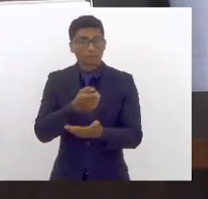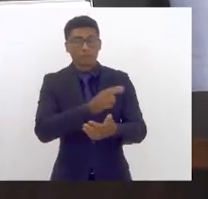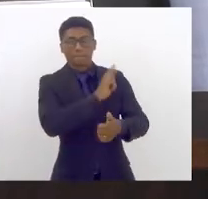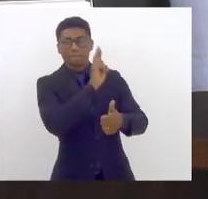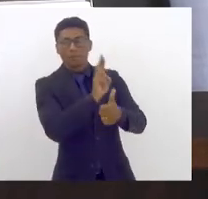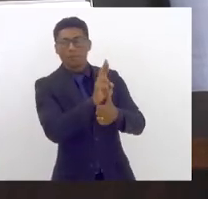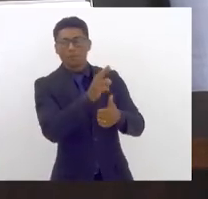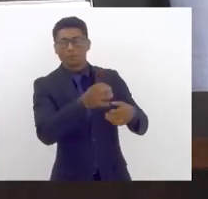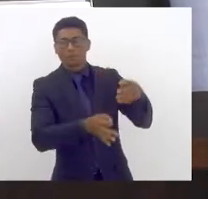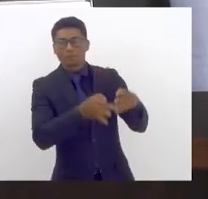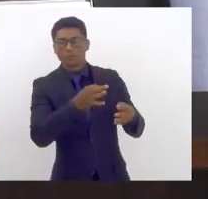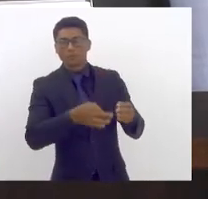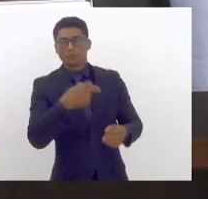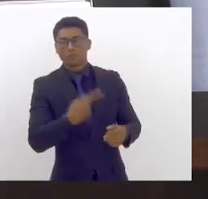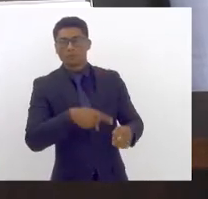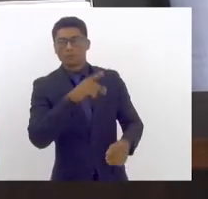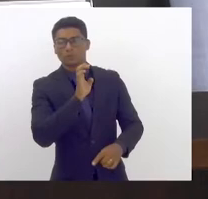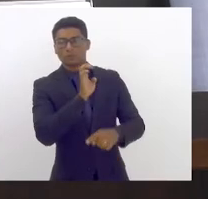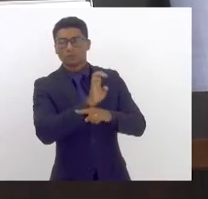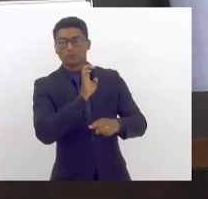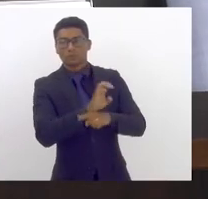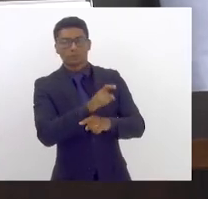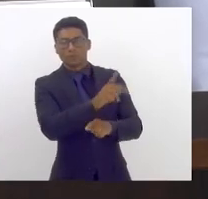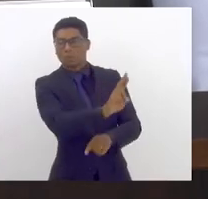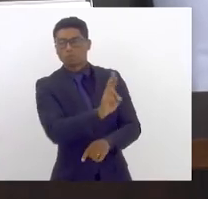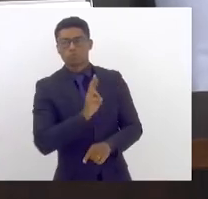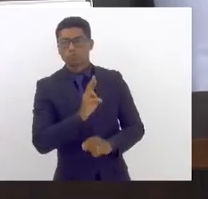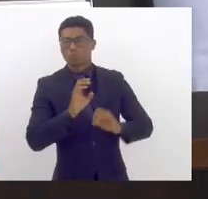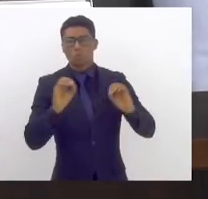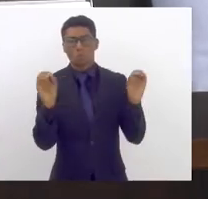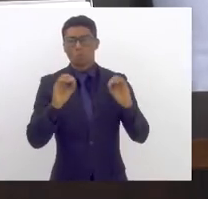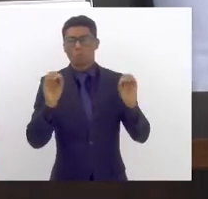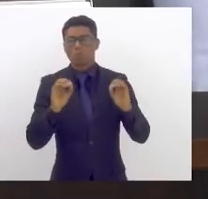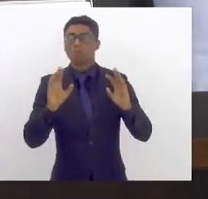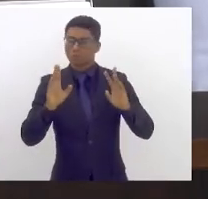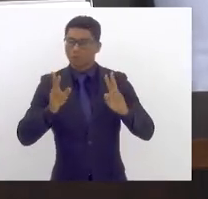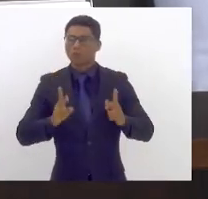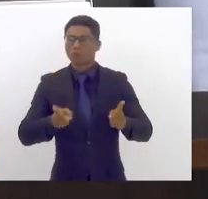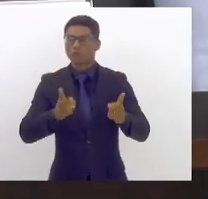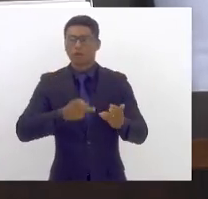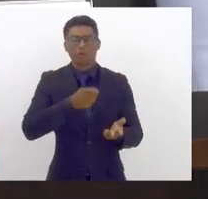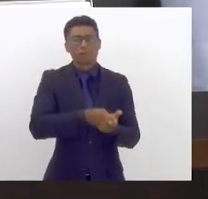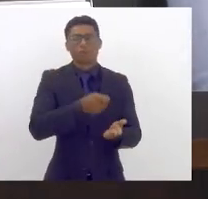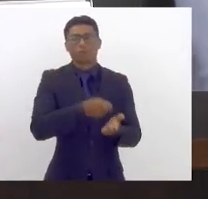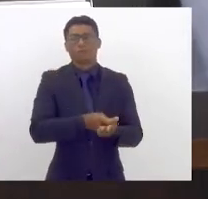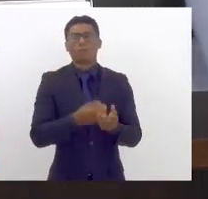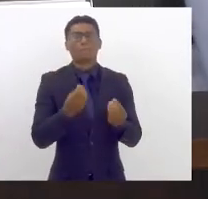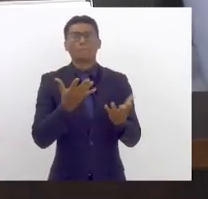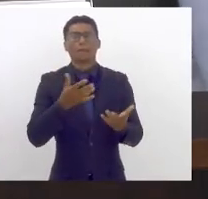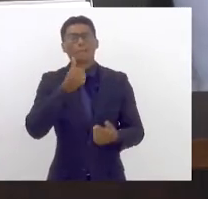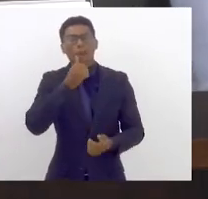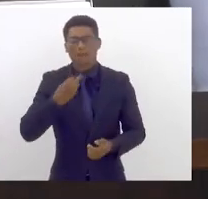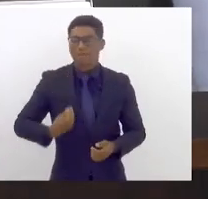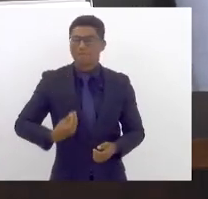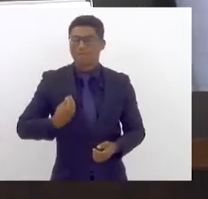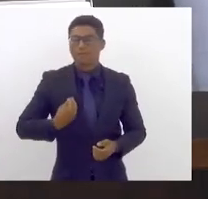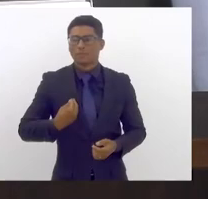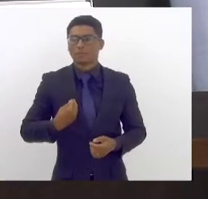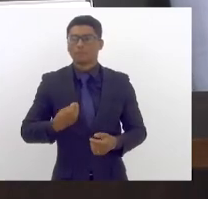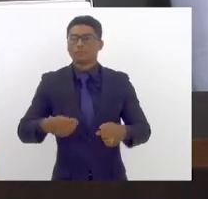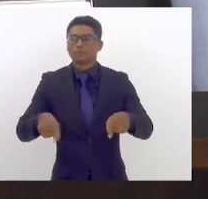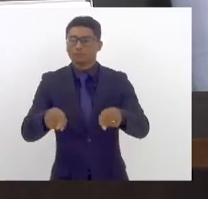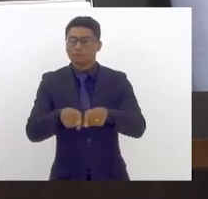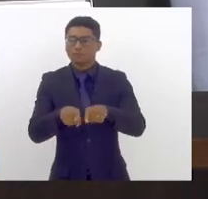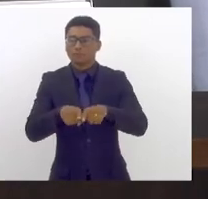de Justiça do Estado do Rio de Janeiro não me mandou uma resposta mas seguiremos cobrando é pela vida das mulheres Mas é por